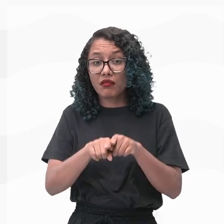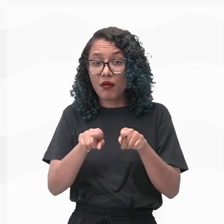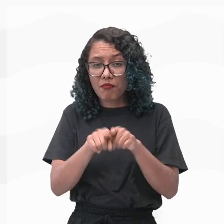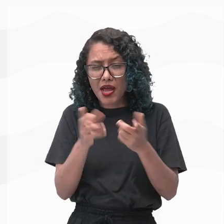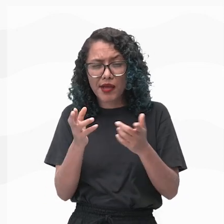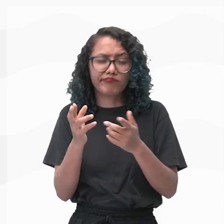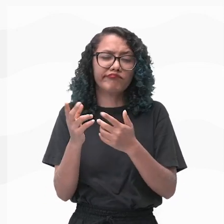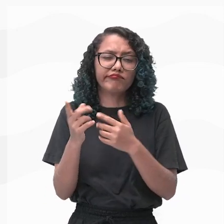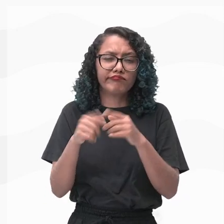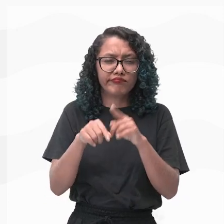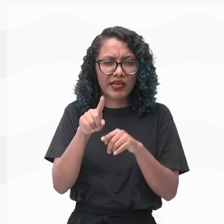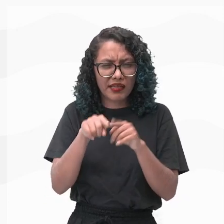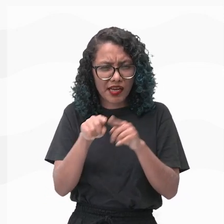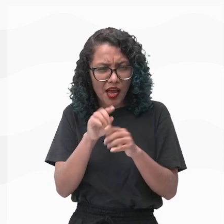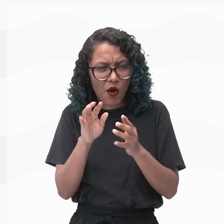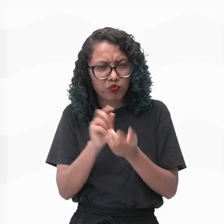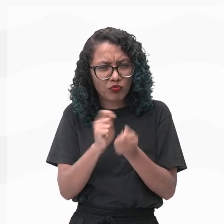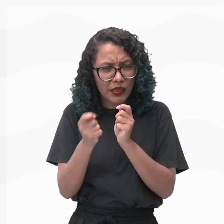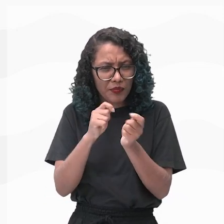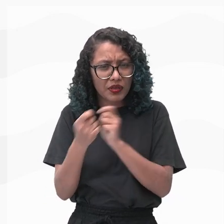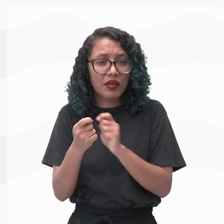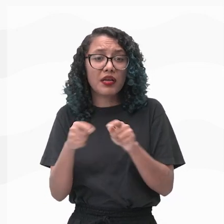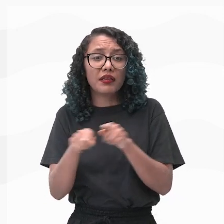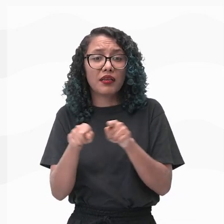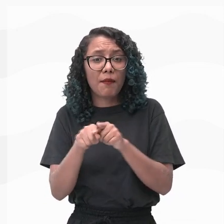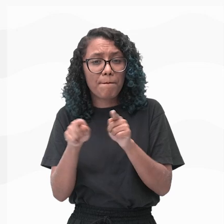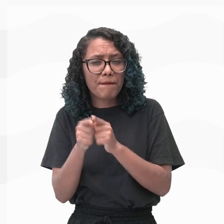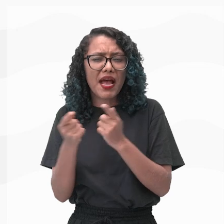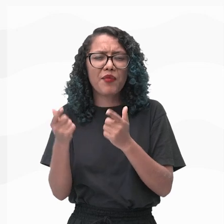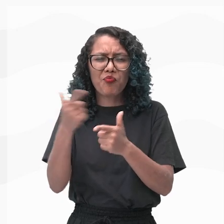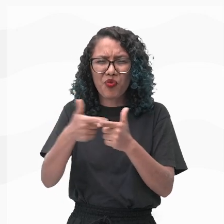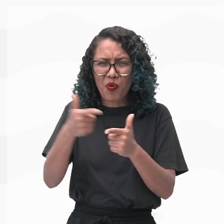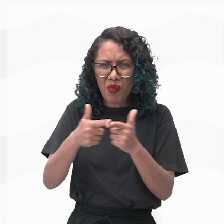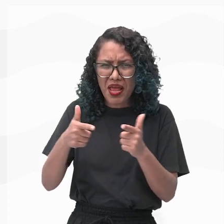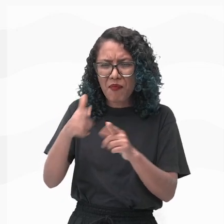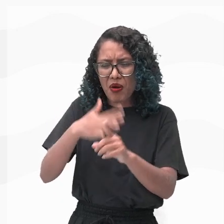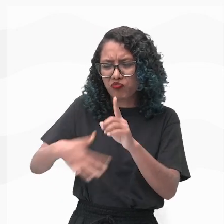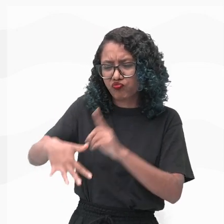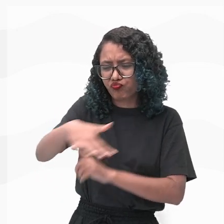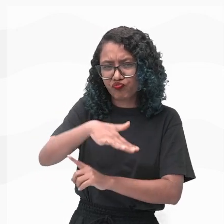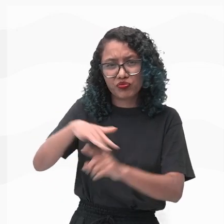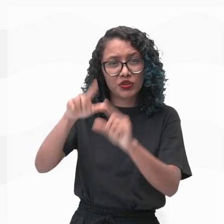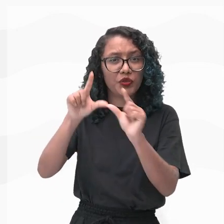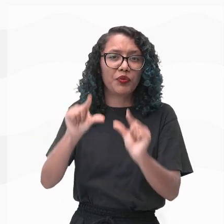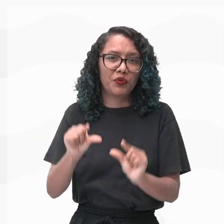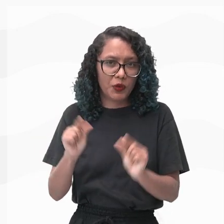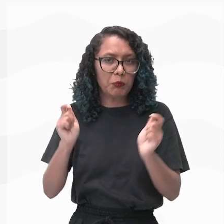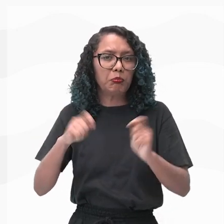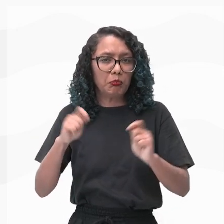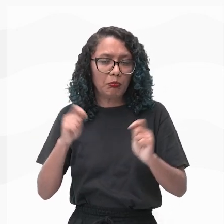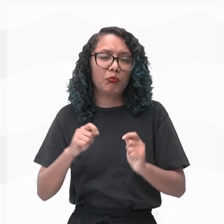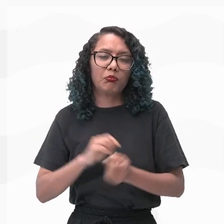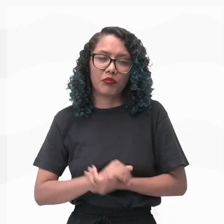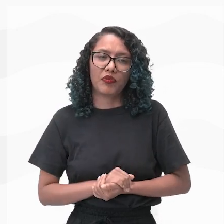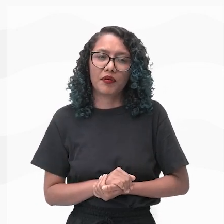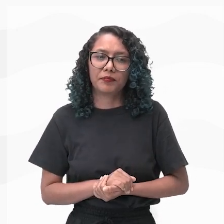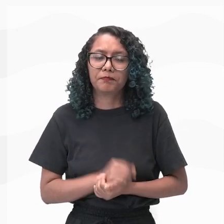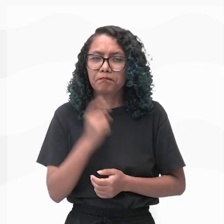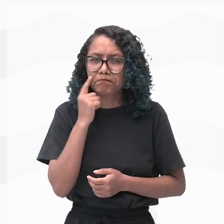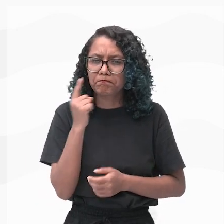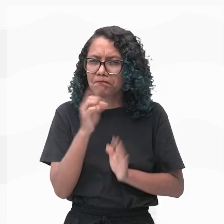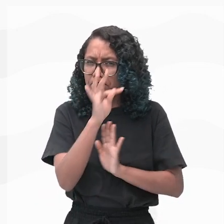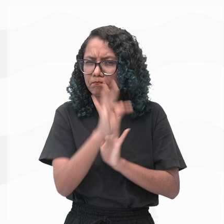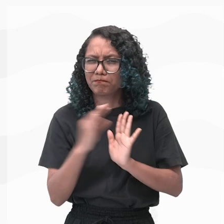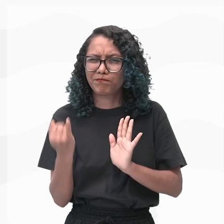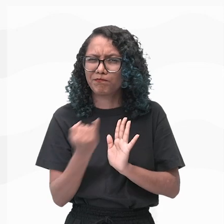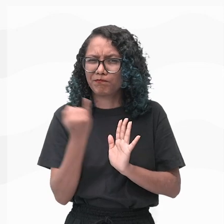impactos negativos ao meio ambiente. Olha só como esse texto ele é importante para que a